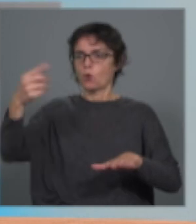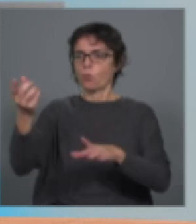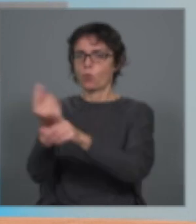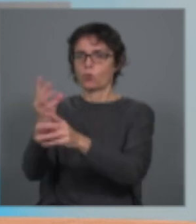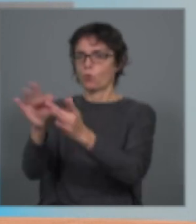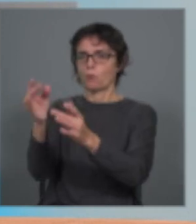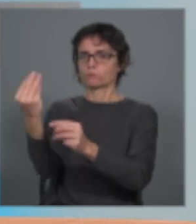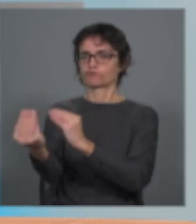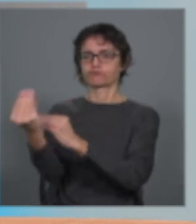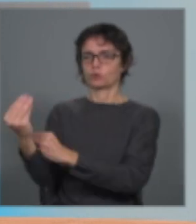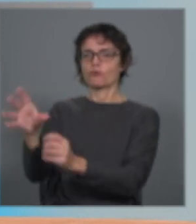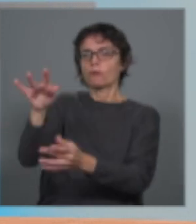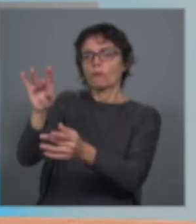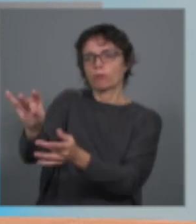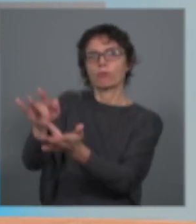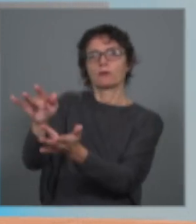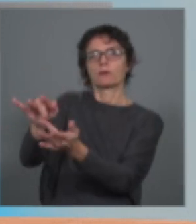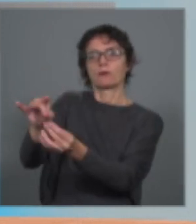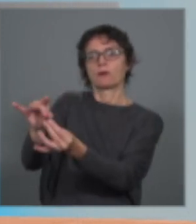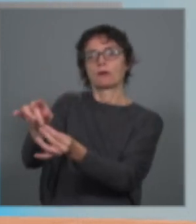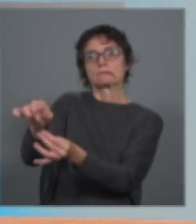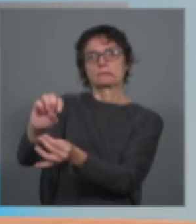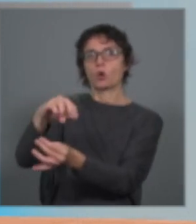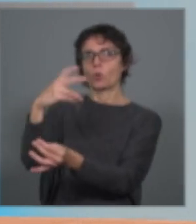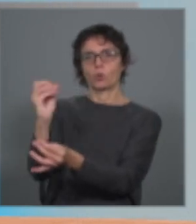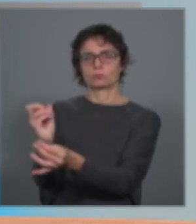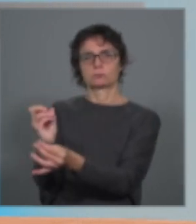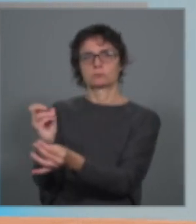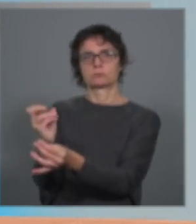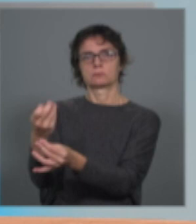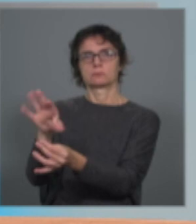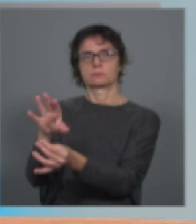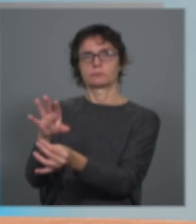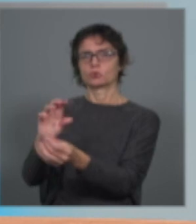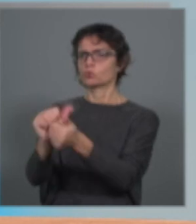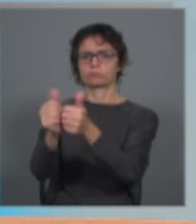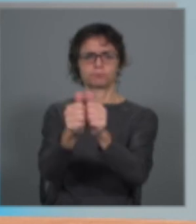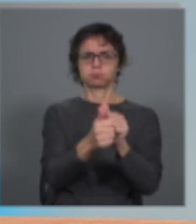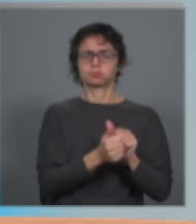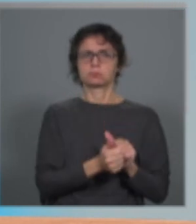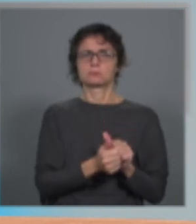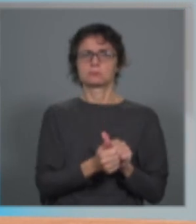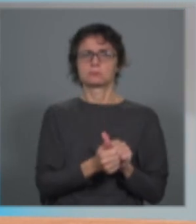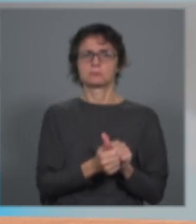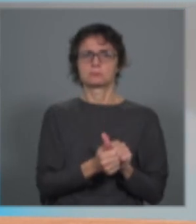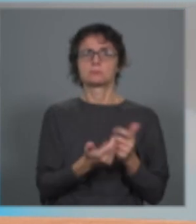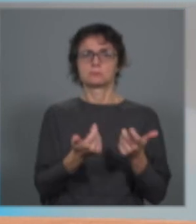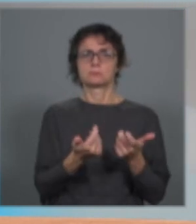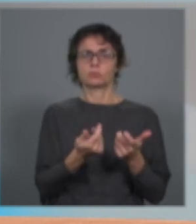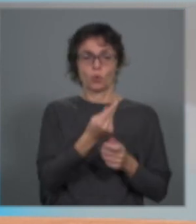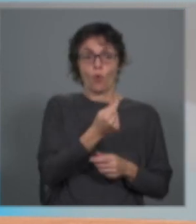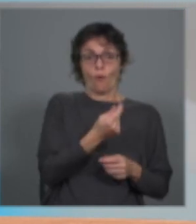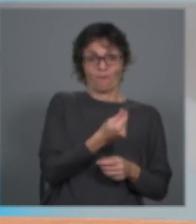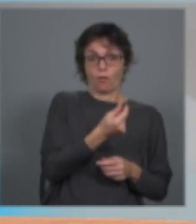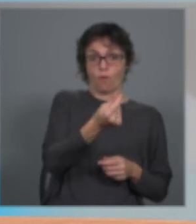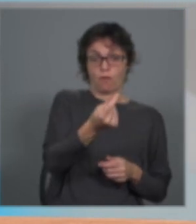ouro, os melhores. Mas se for todo em ouro, não é? Deixa de receber, toca em si e a sua família fica com um valor